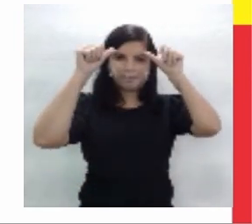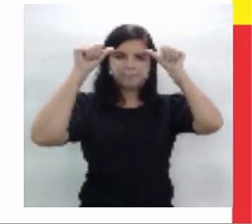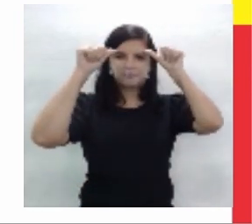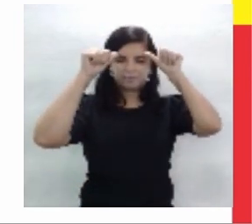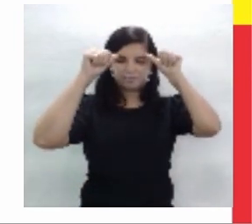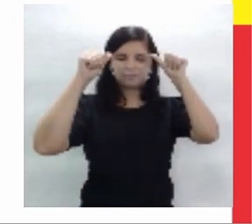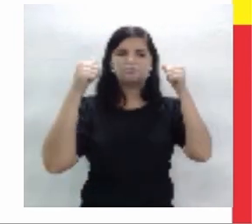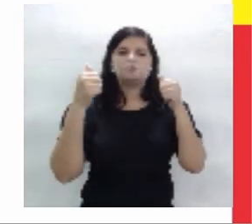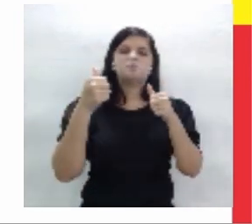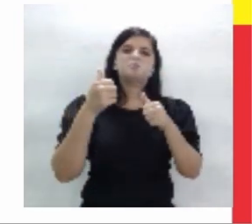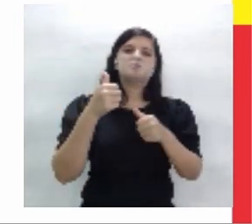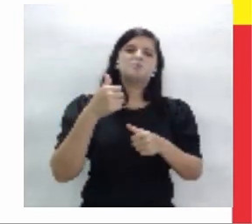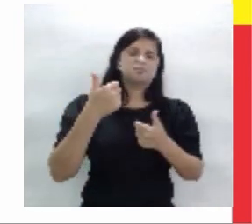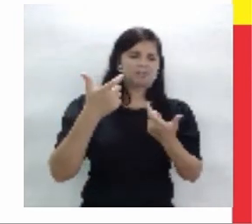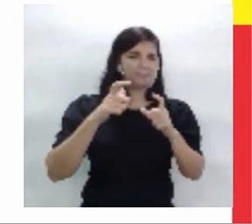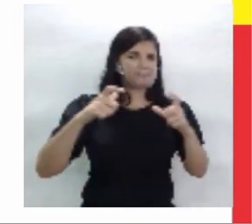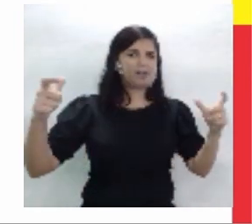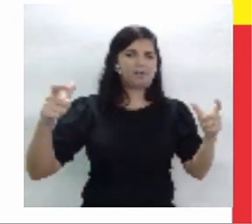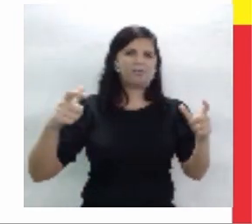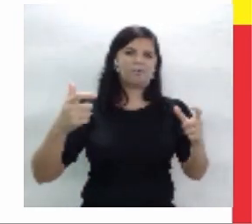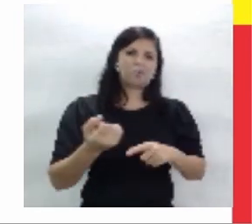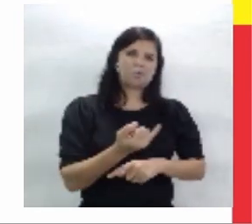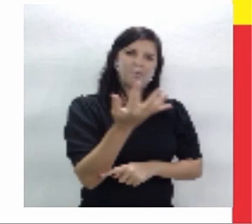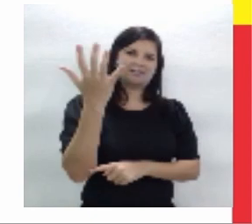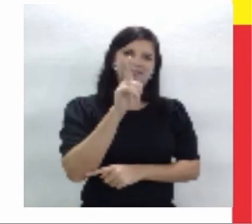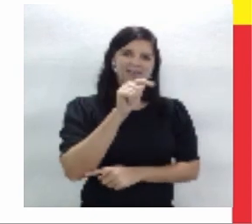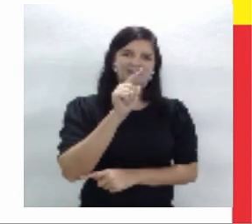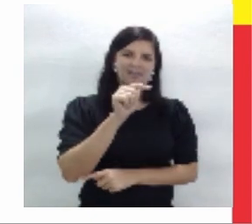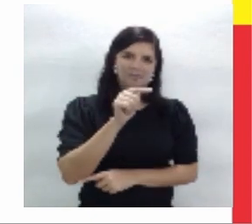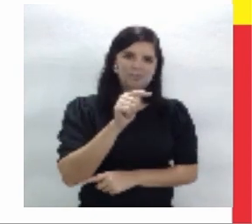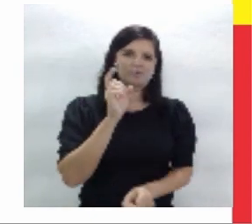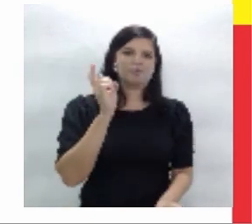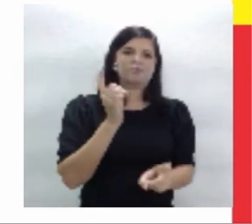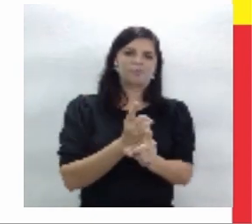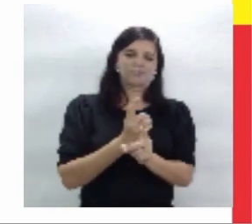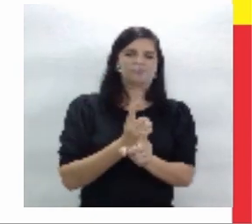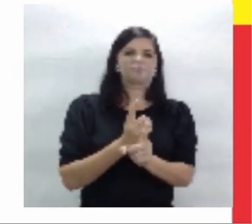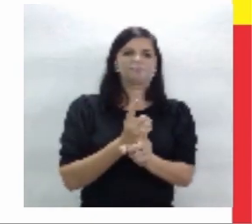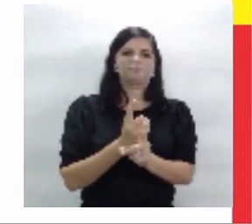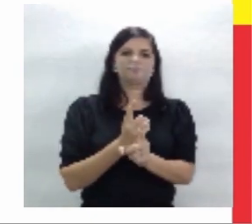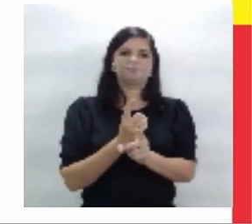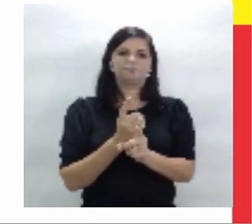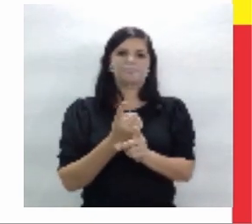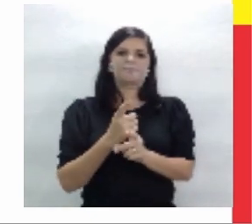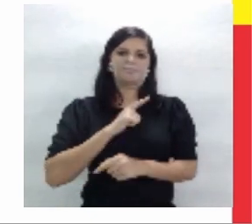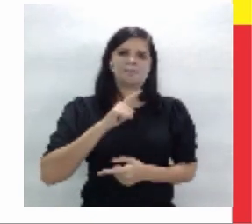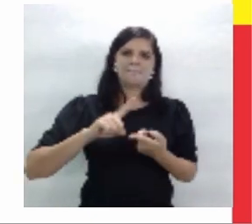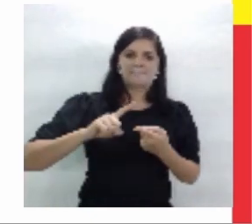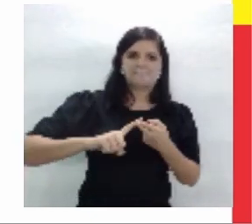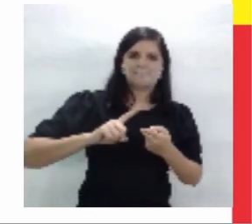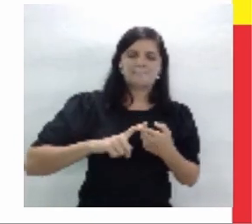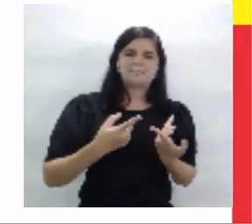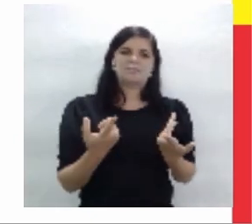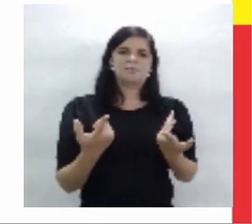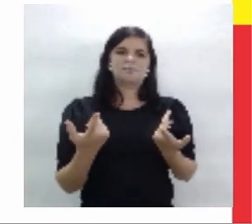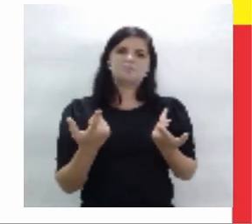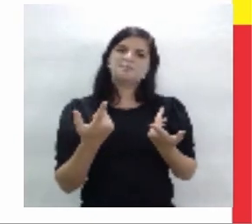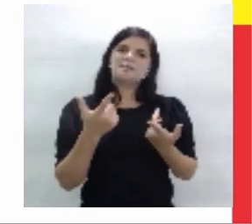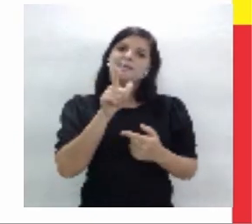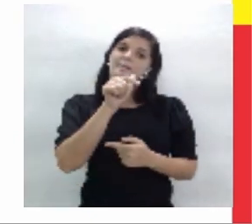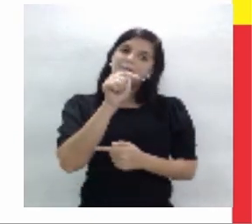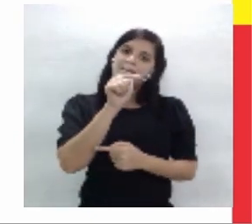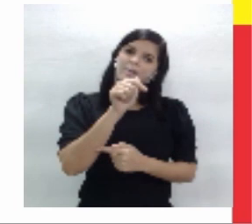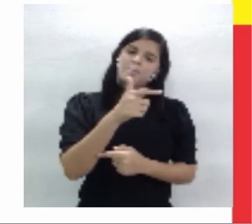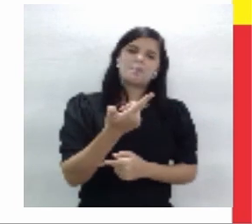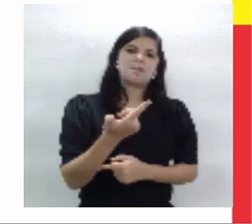que concentra uma enorme quantidade de água disponível, tá? Existe também a ideia de a água